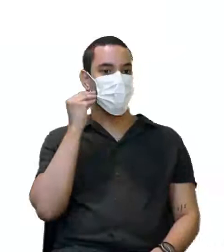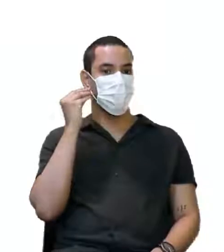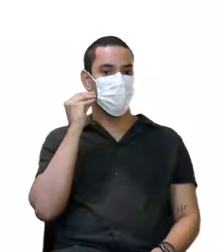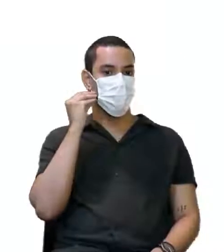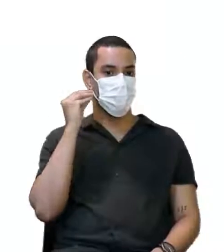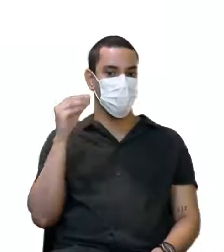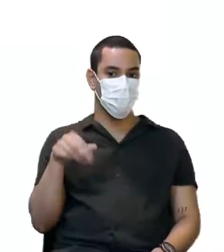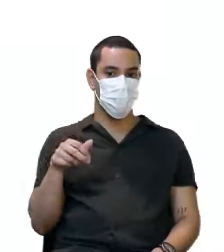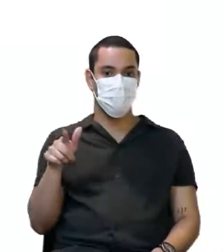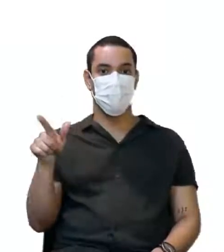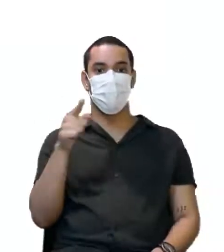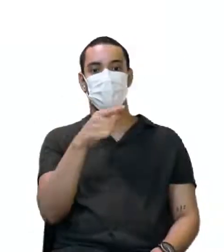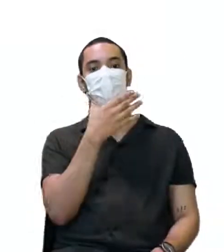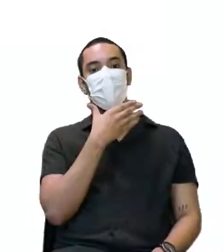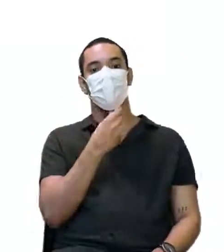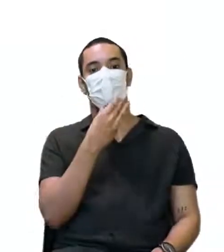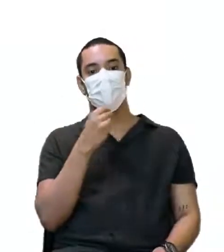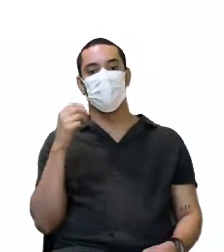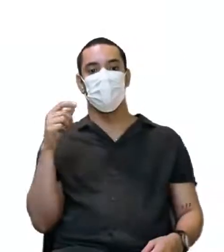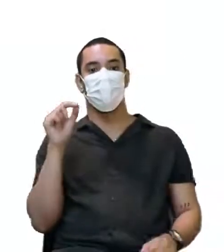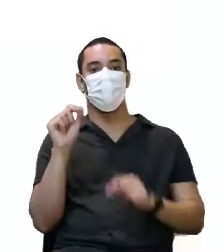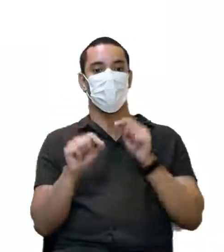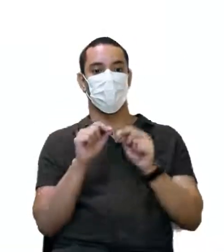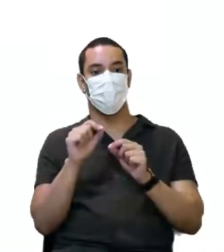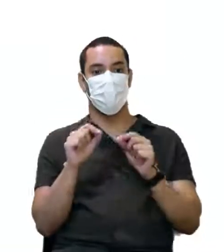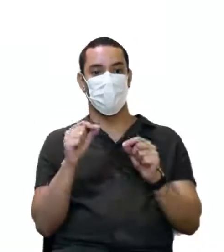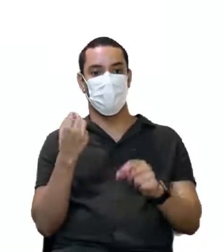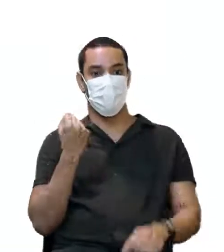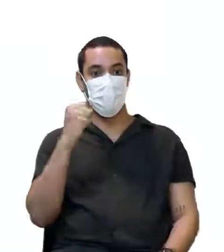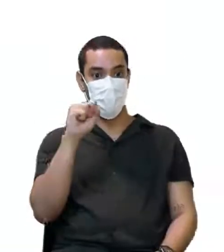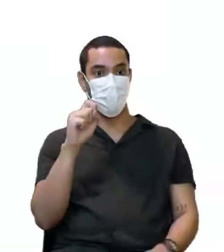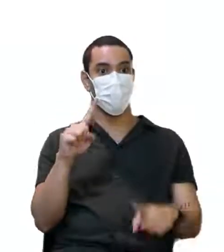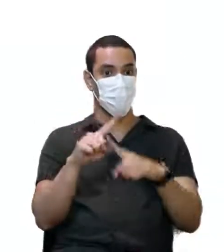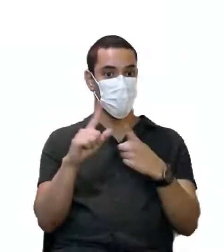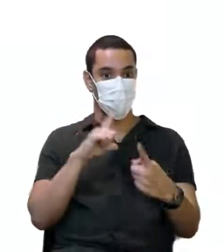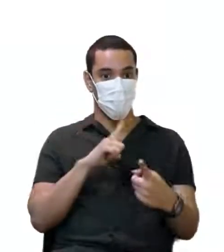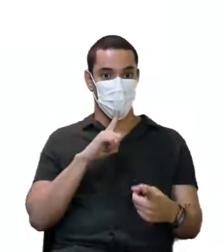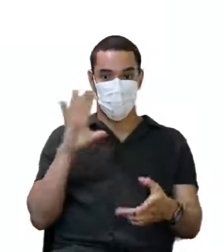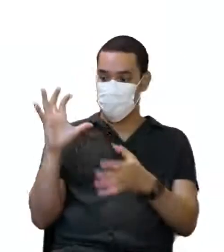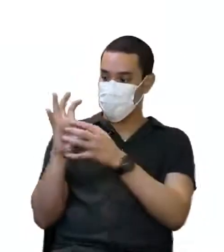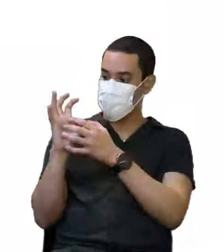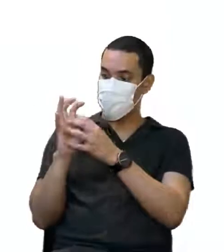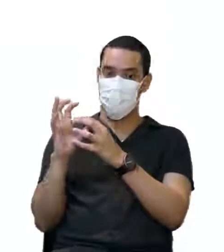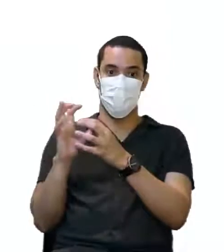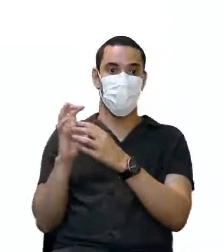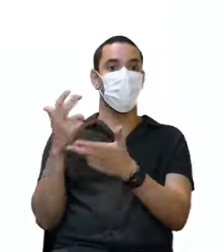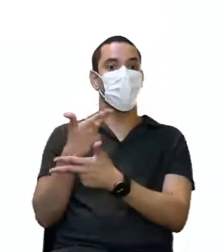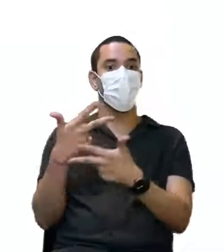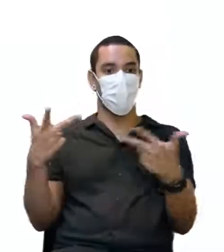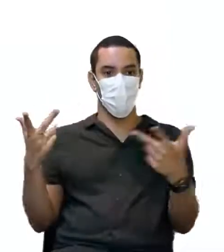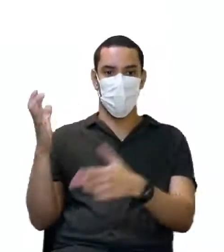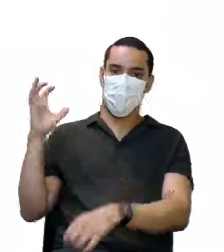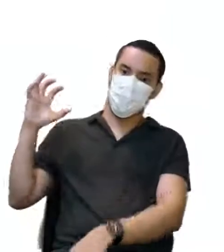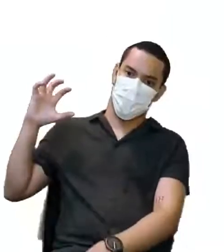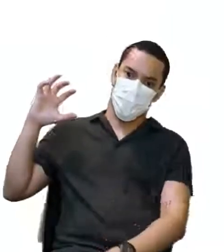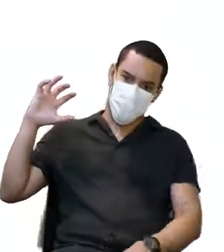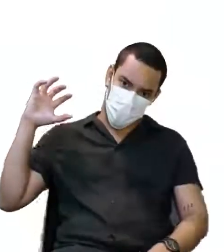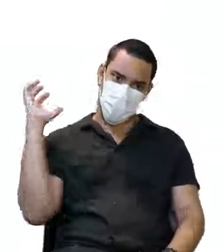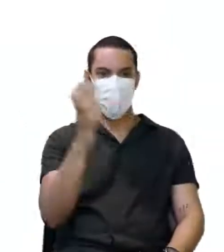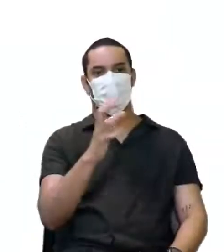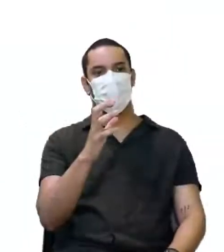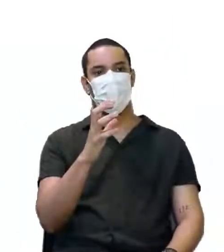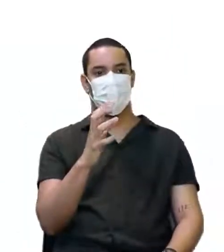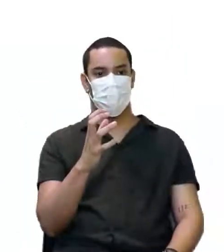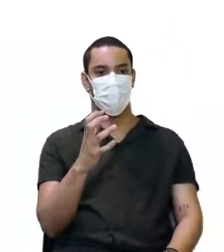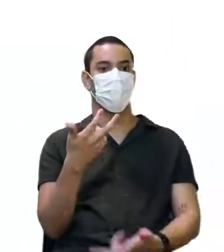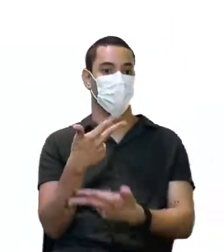Aí o macho foi se defender. Na mão esquerda, você não consegue ver o que, que ele tem, mas com certeza ele tá com algum... Para encarar essa fera,